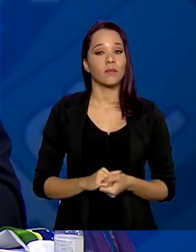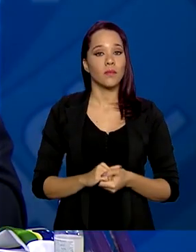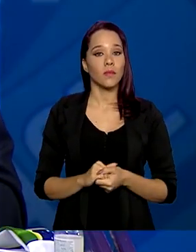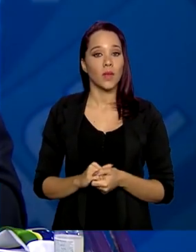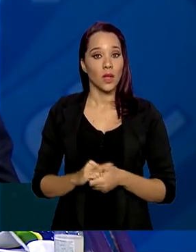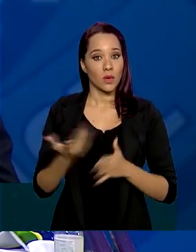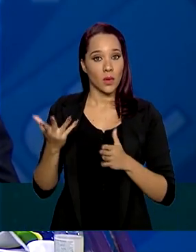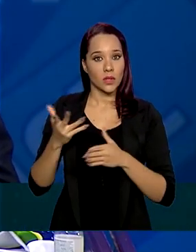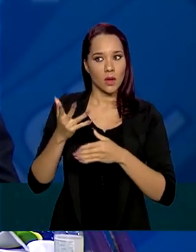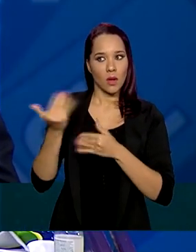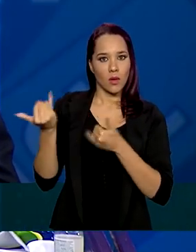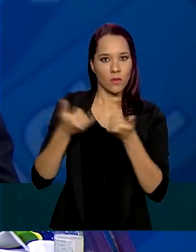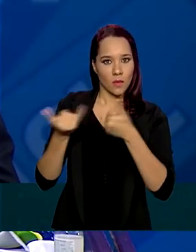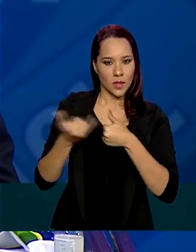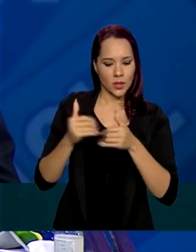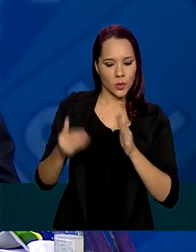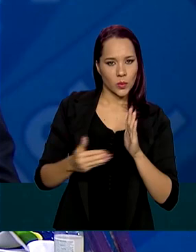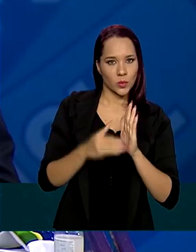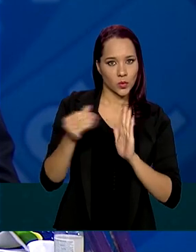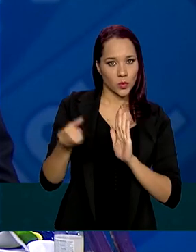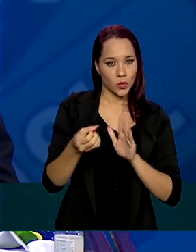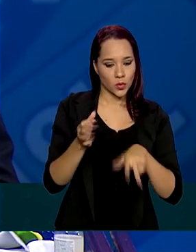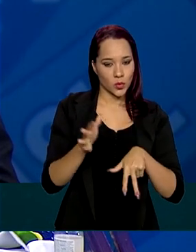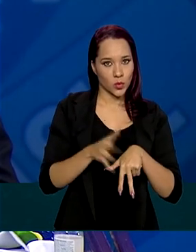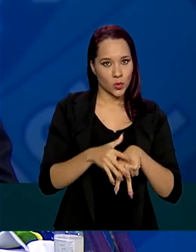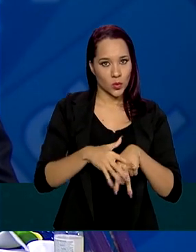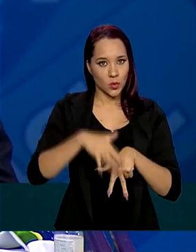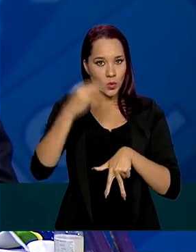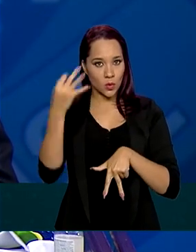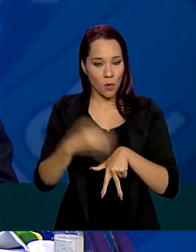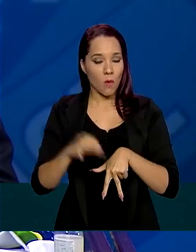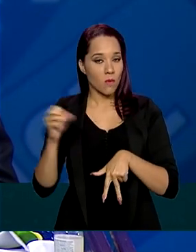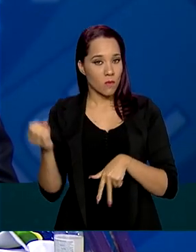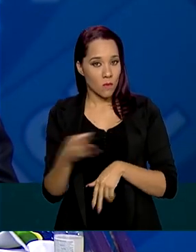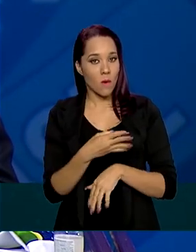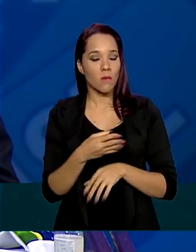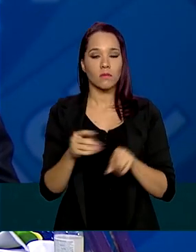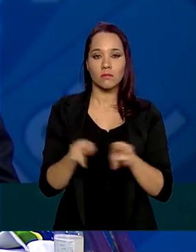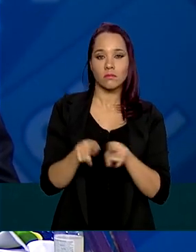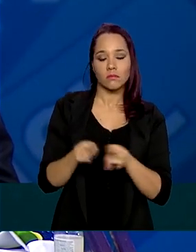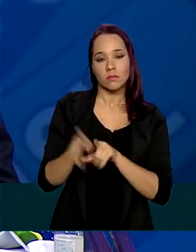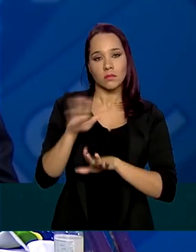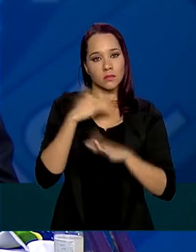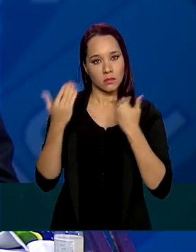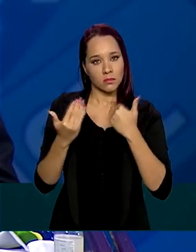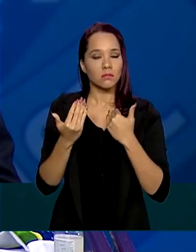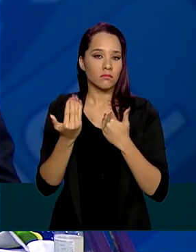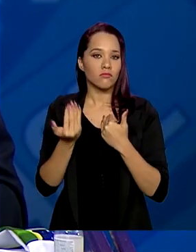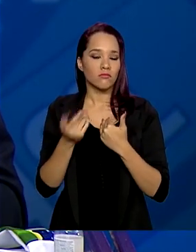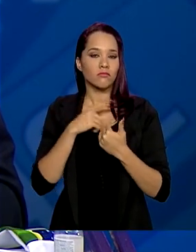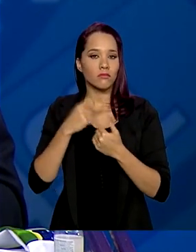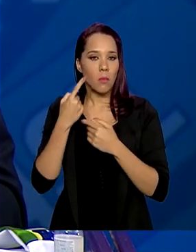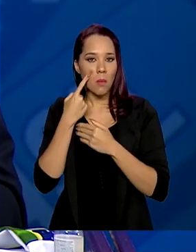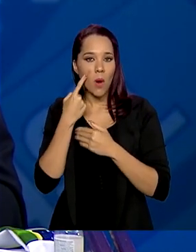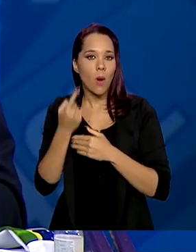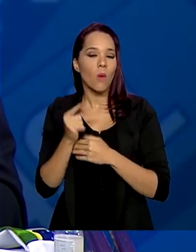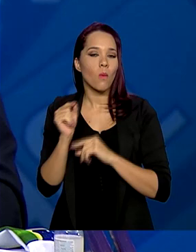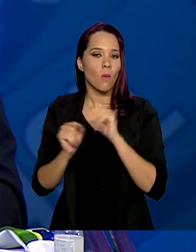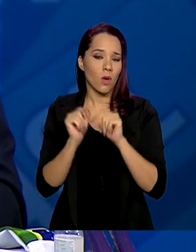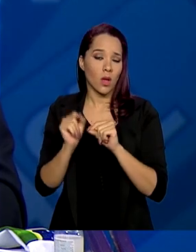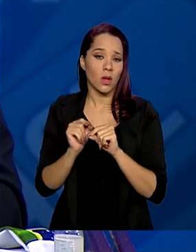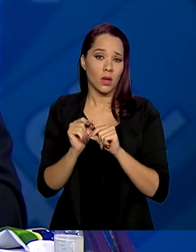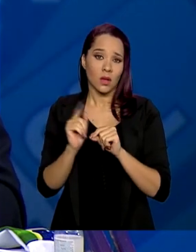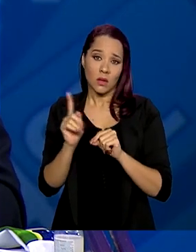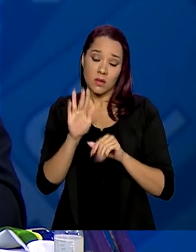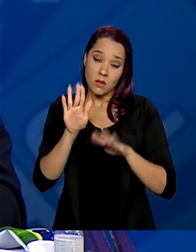dados, tanto de novos casos como os de óbito, tendem a nos mostrar que talvez